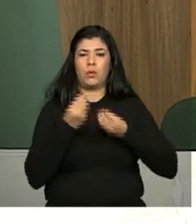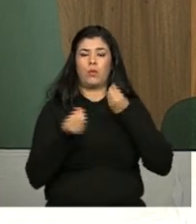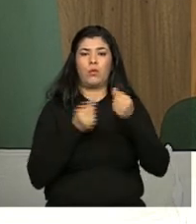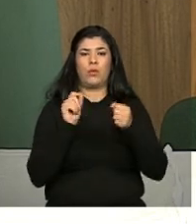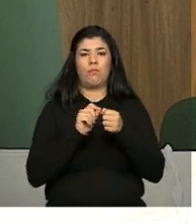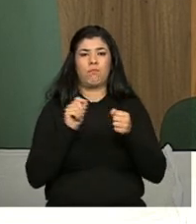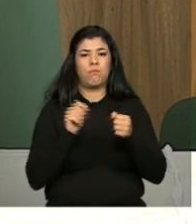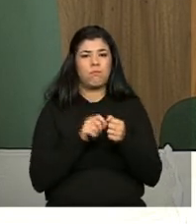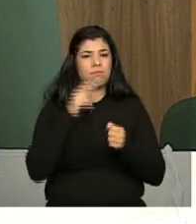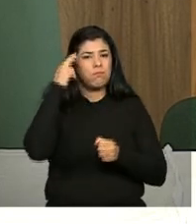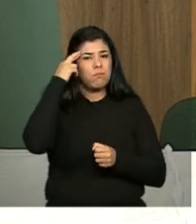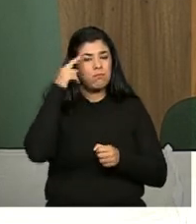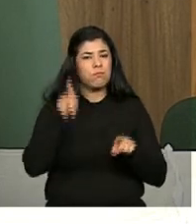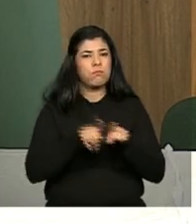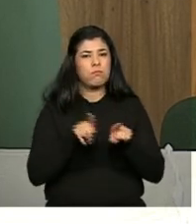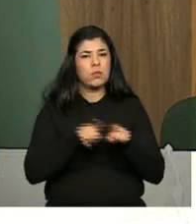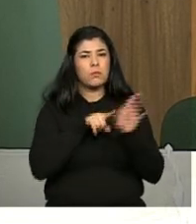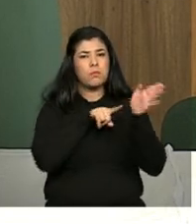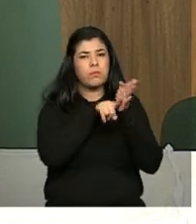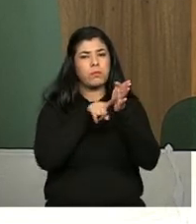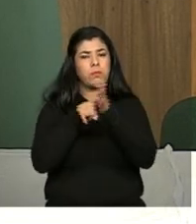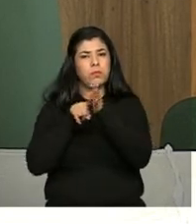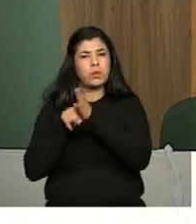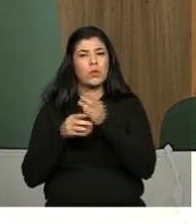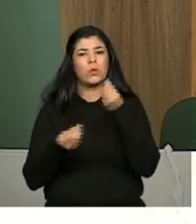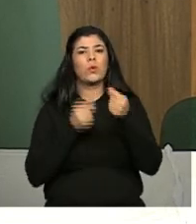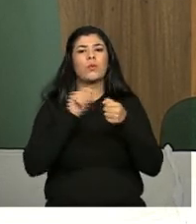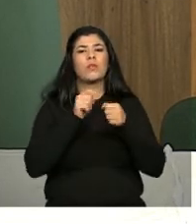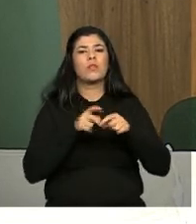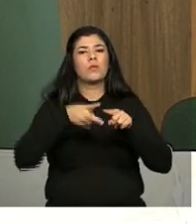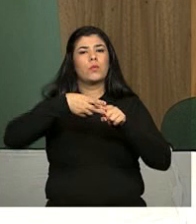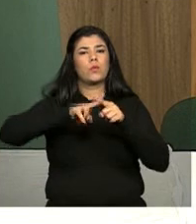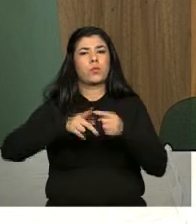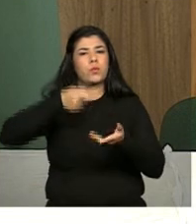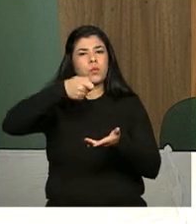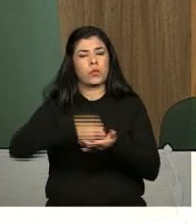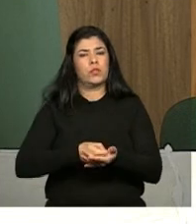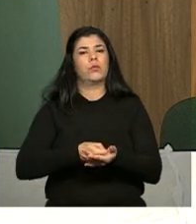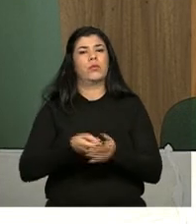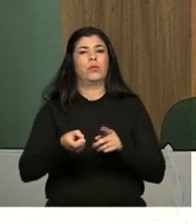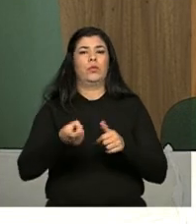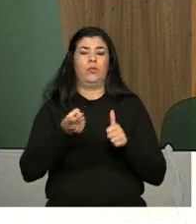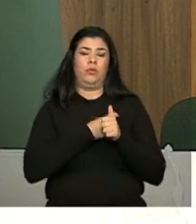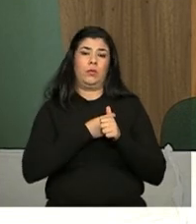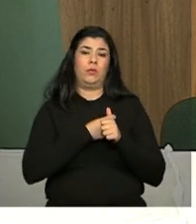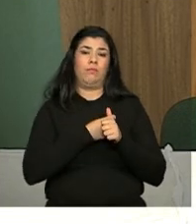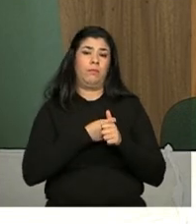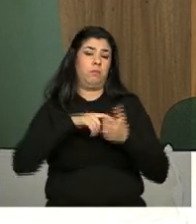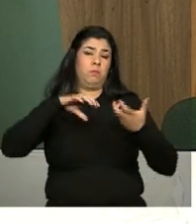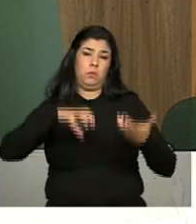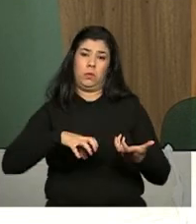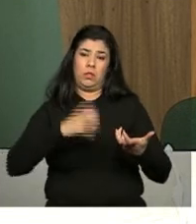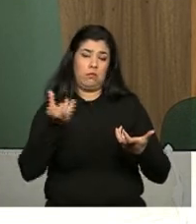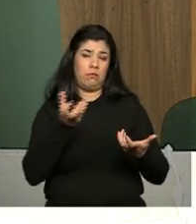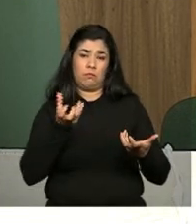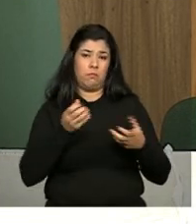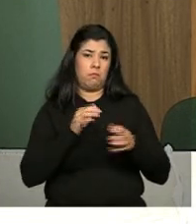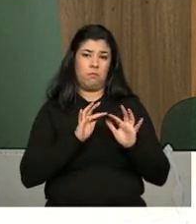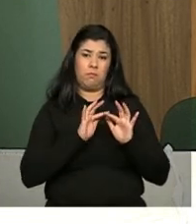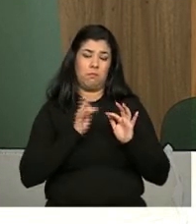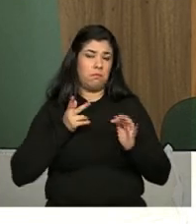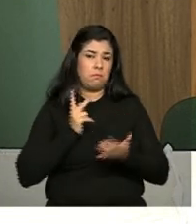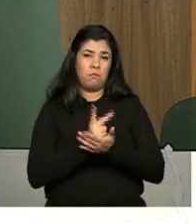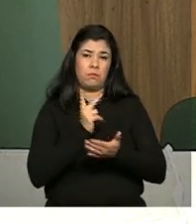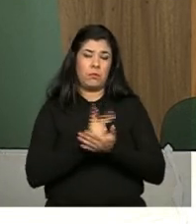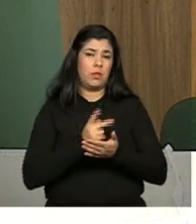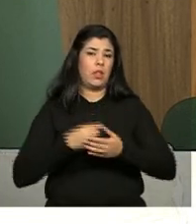reflexão os argumentos fundamentos do ajuste fiscal congress o que negociar fazer alguma mediação Esse é próprio